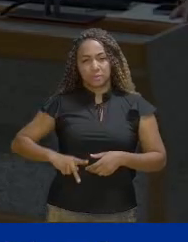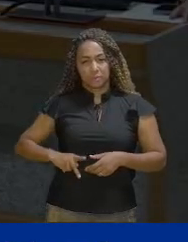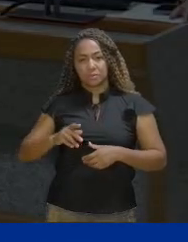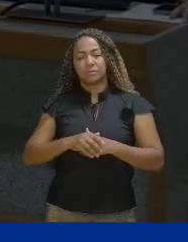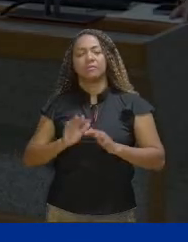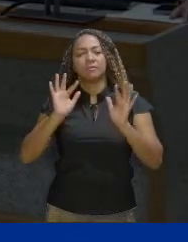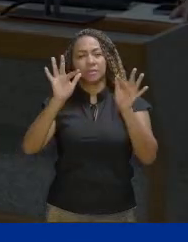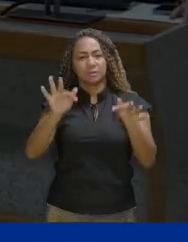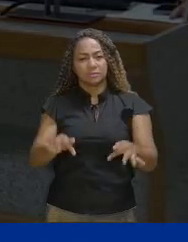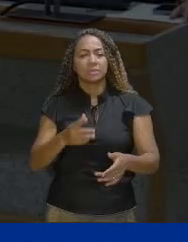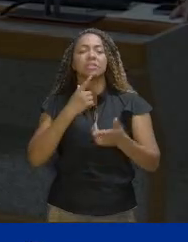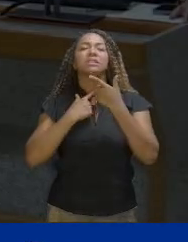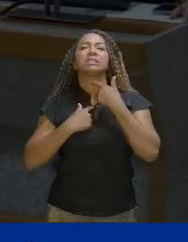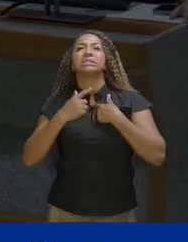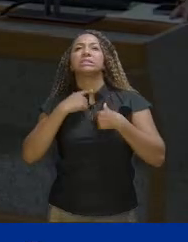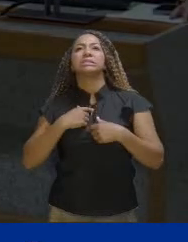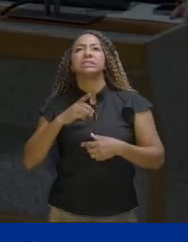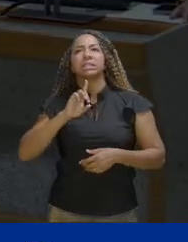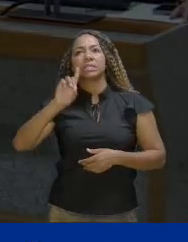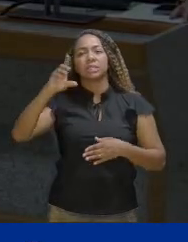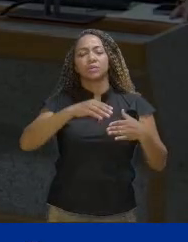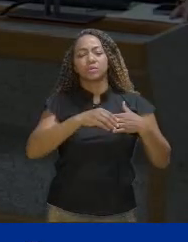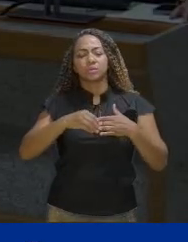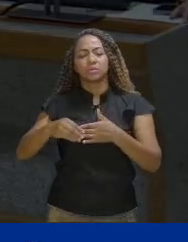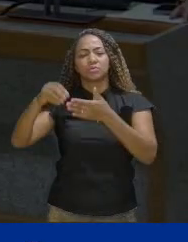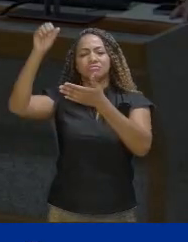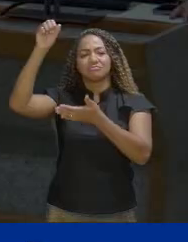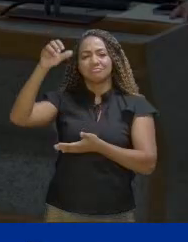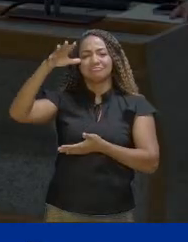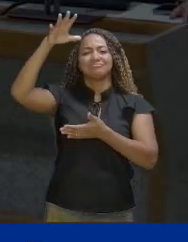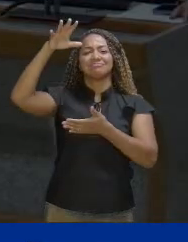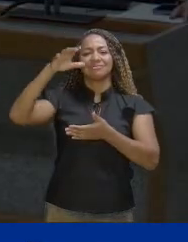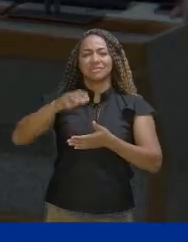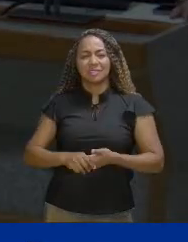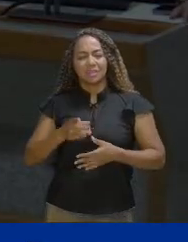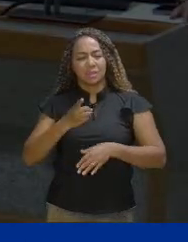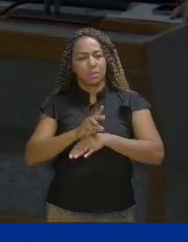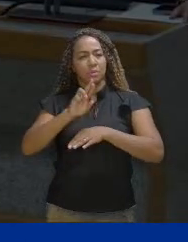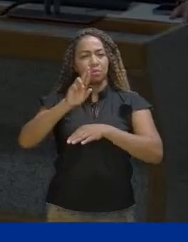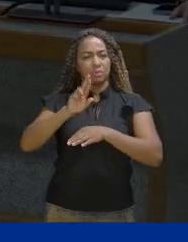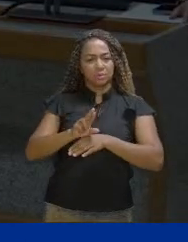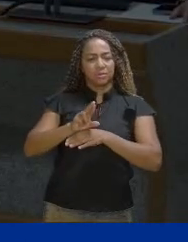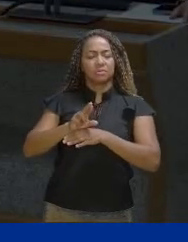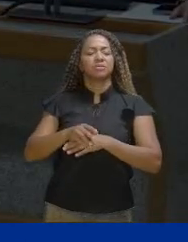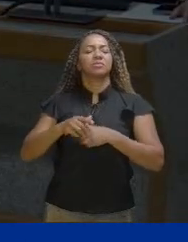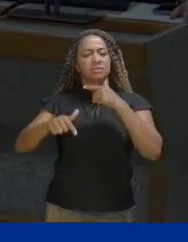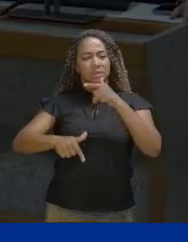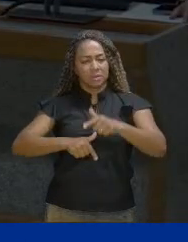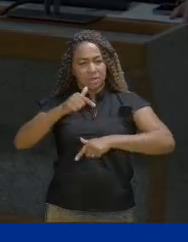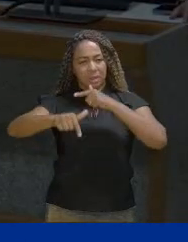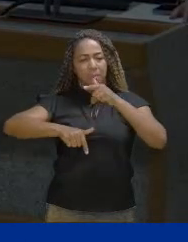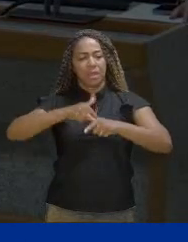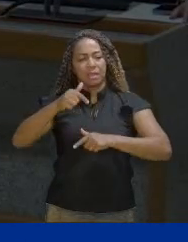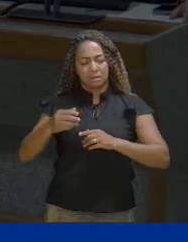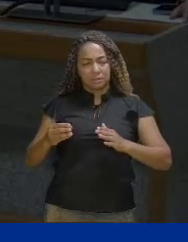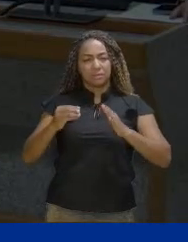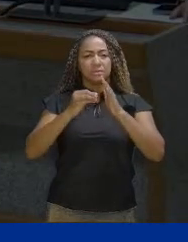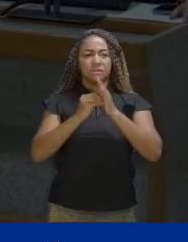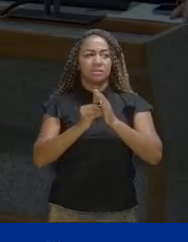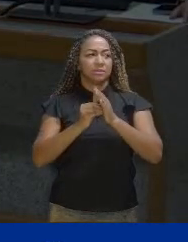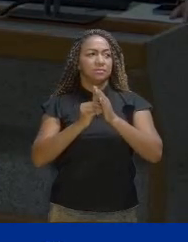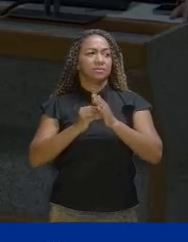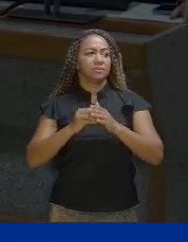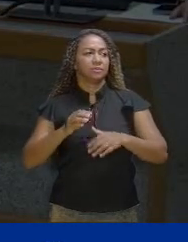pares, encerro desejando que Deus guie e ilumine a doutora Keila Utzig no desempenho de suas funções neste egrégio Tribunal